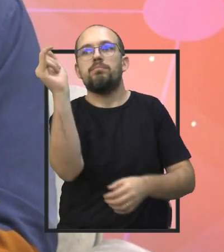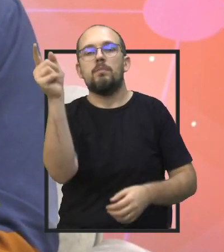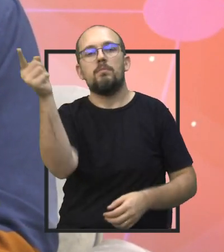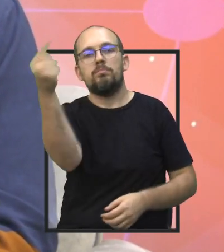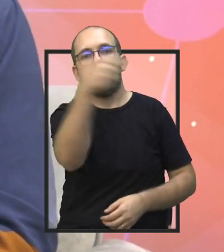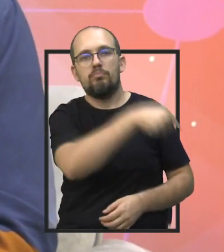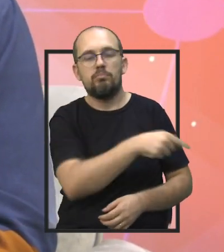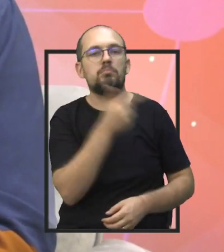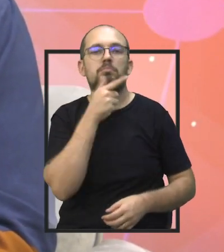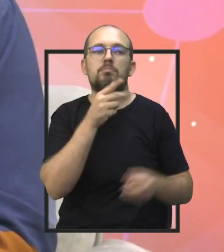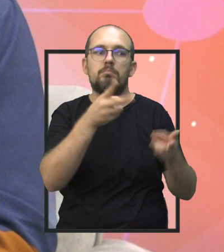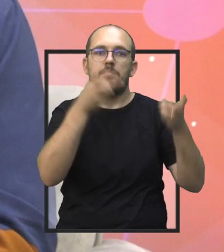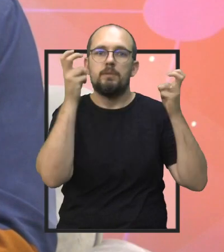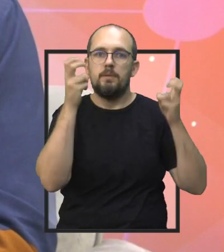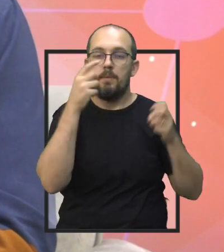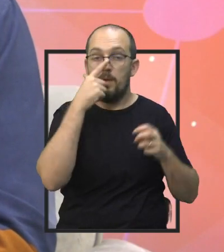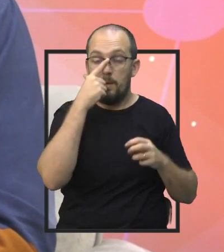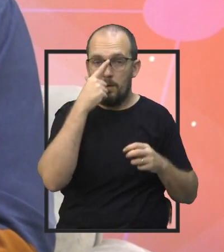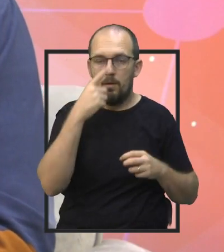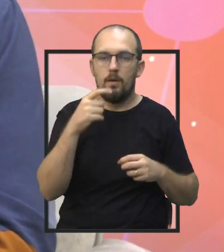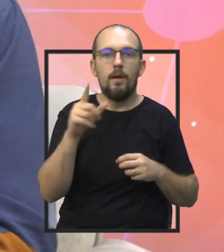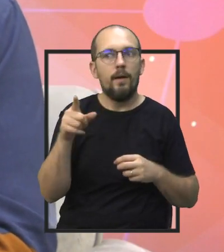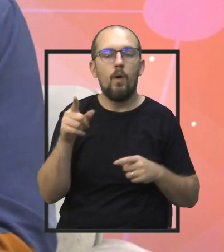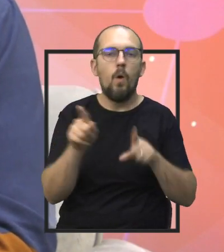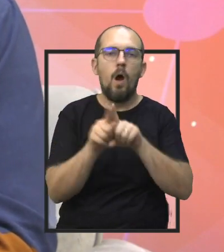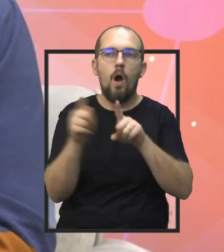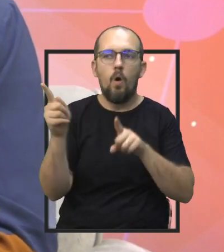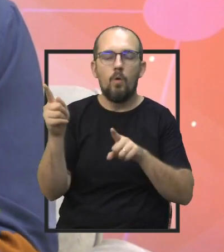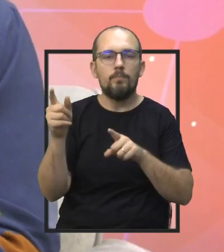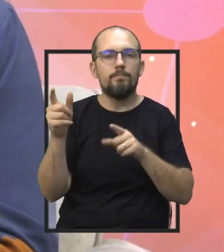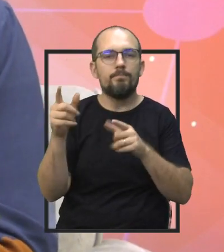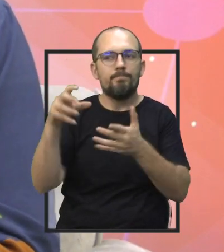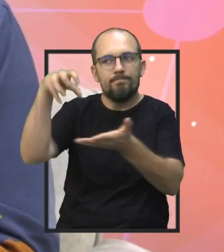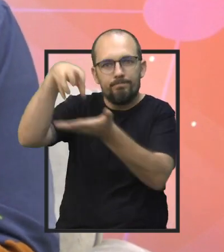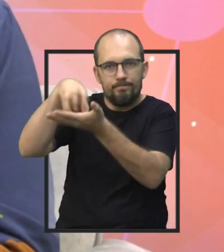filtro onde consegue perceber, assim, de forma muito